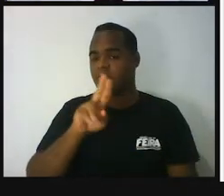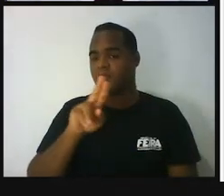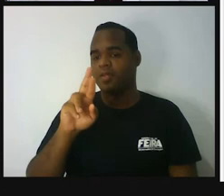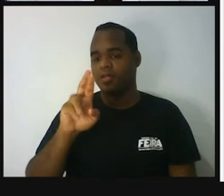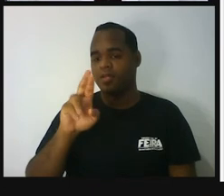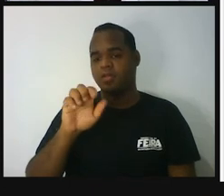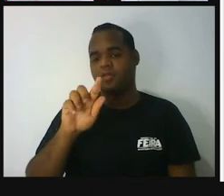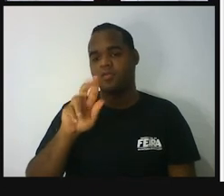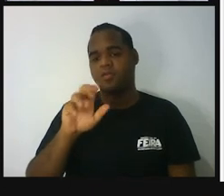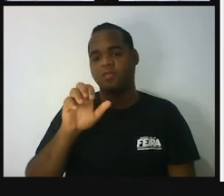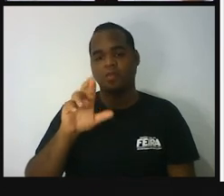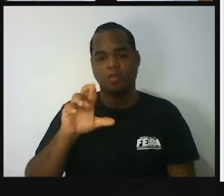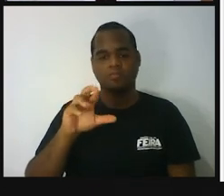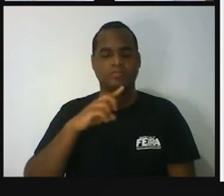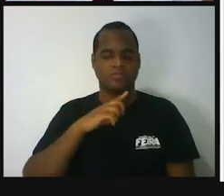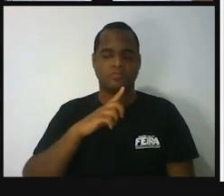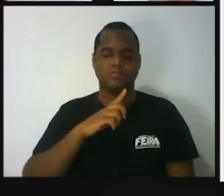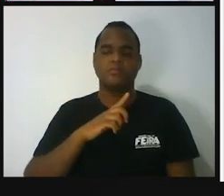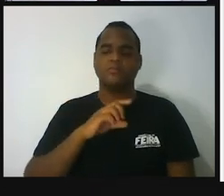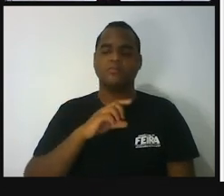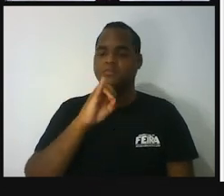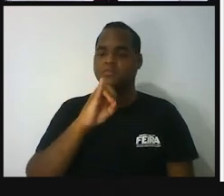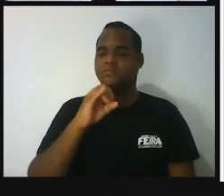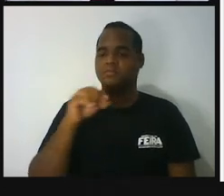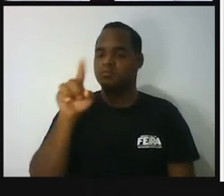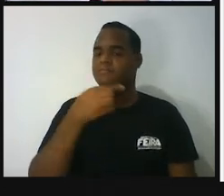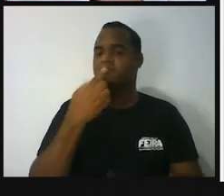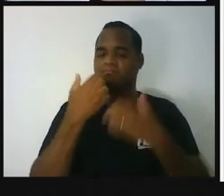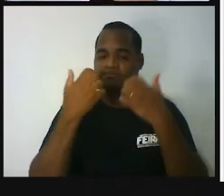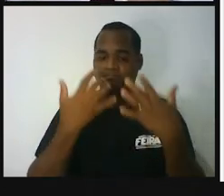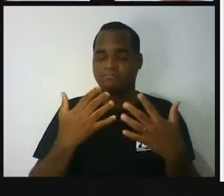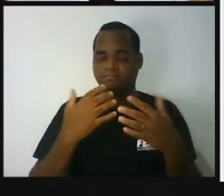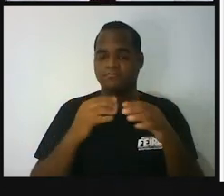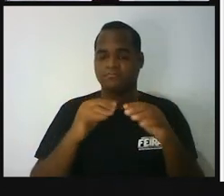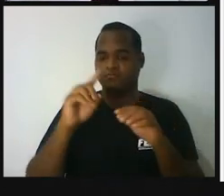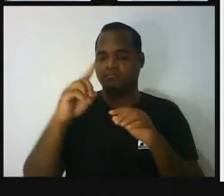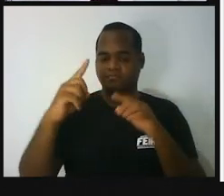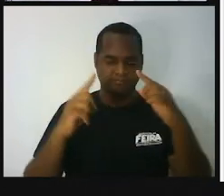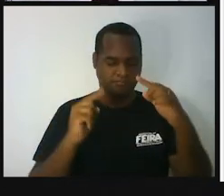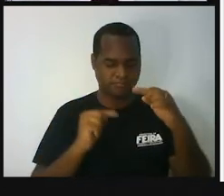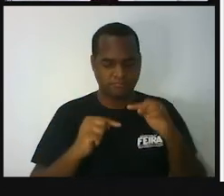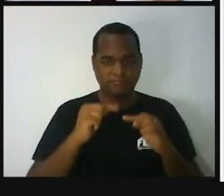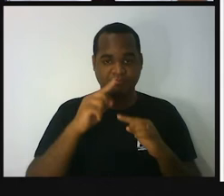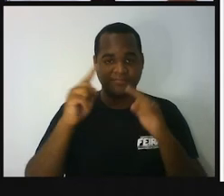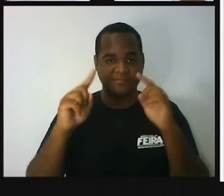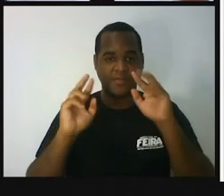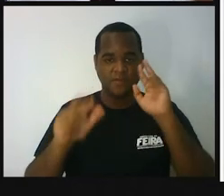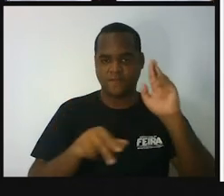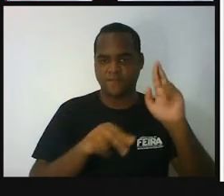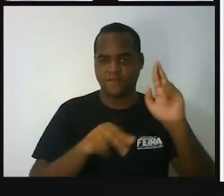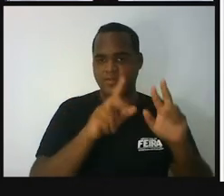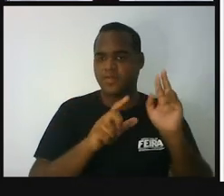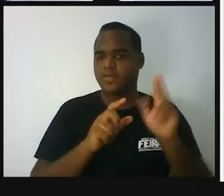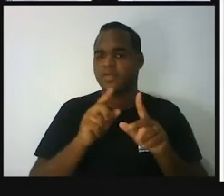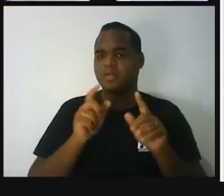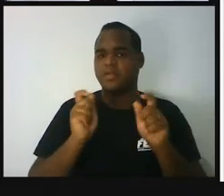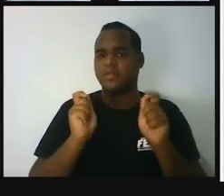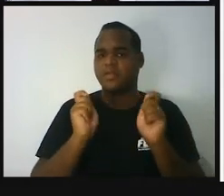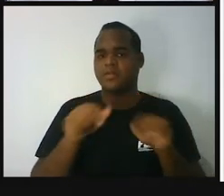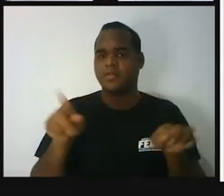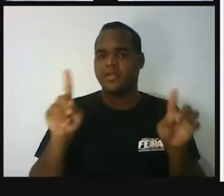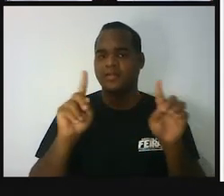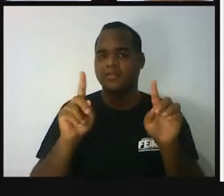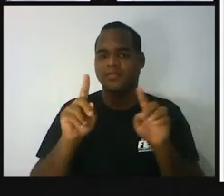tá? Se a gente medir os lados e já tem medidas de lados diferentes, a gente nem precisa ir para os